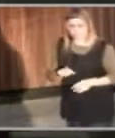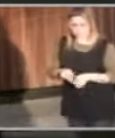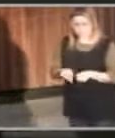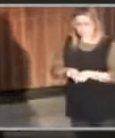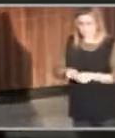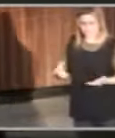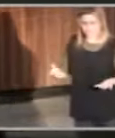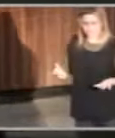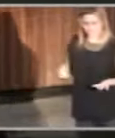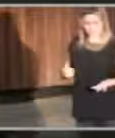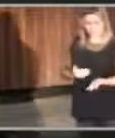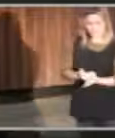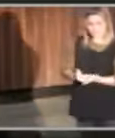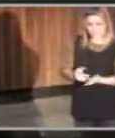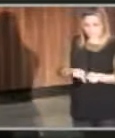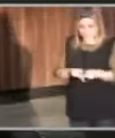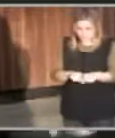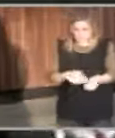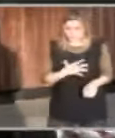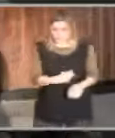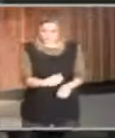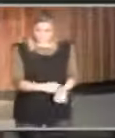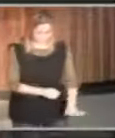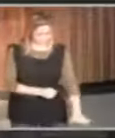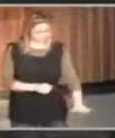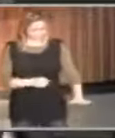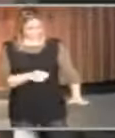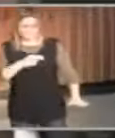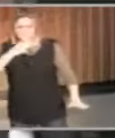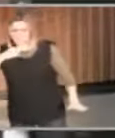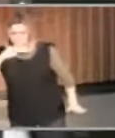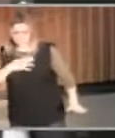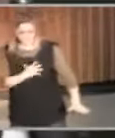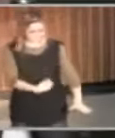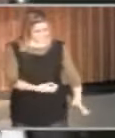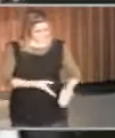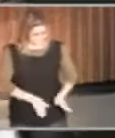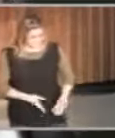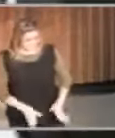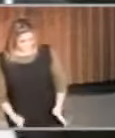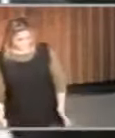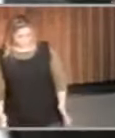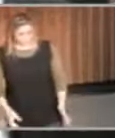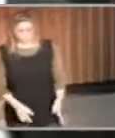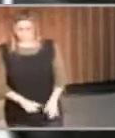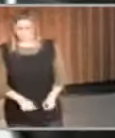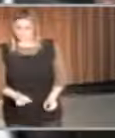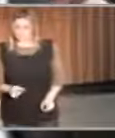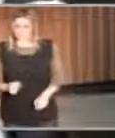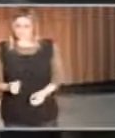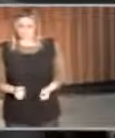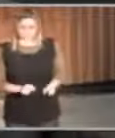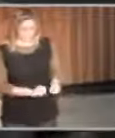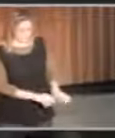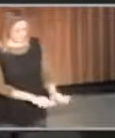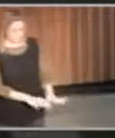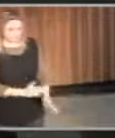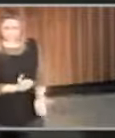para os seus filhos e para os seus netos a mesma paixão espiritual.